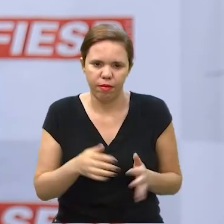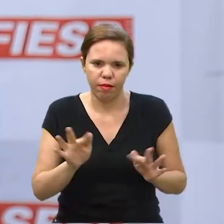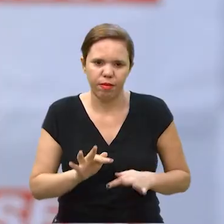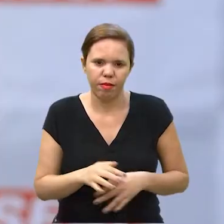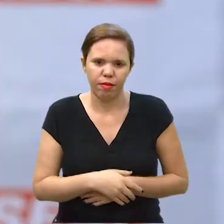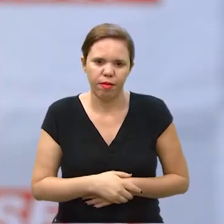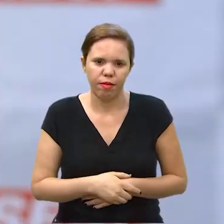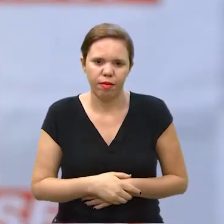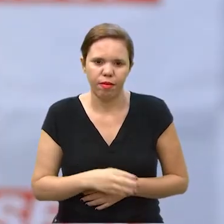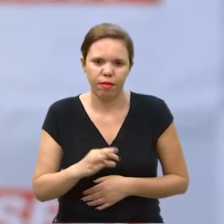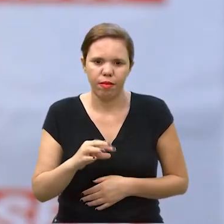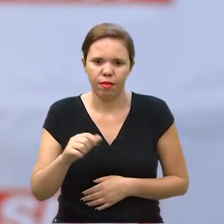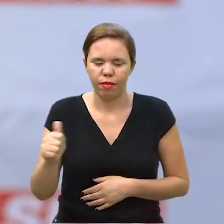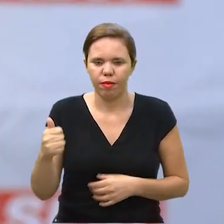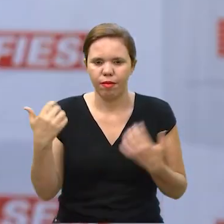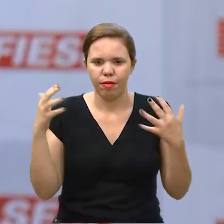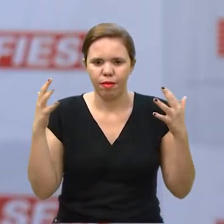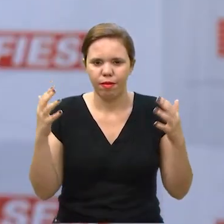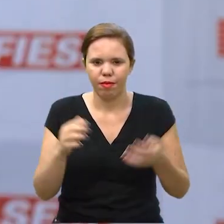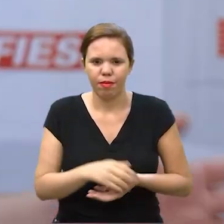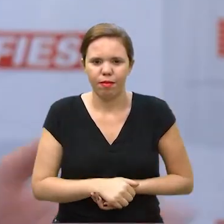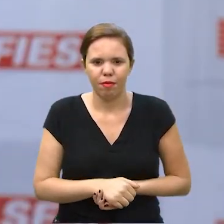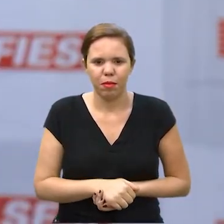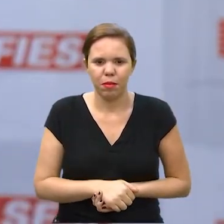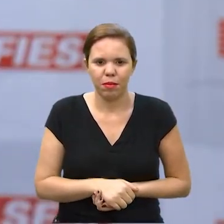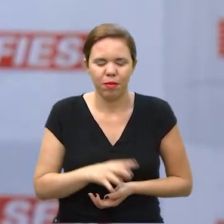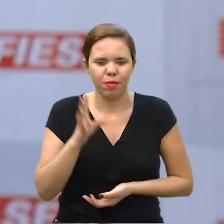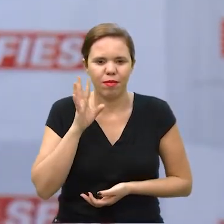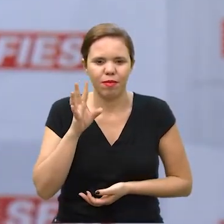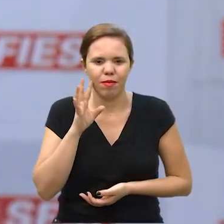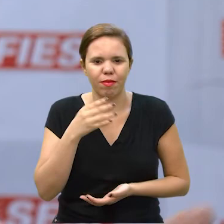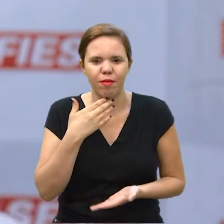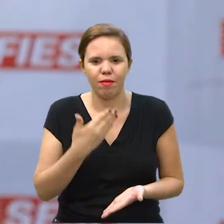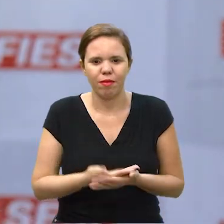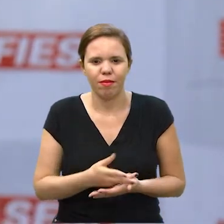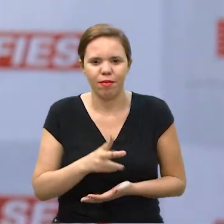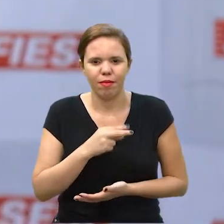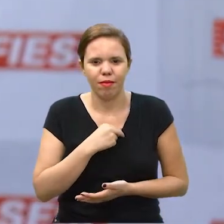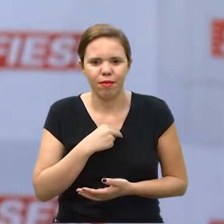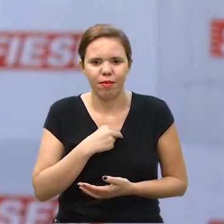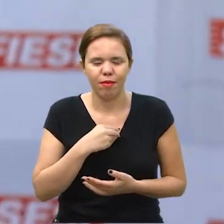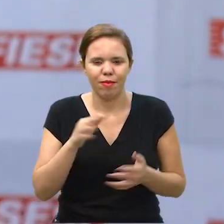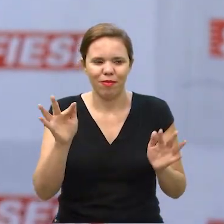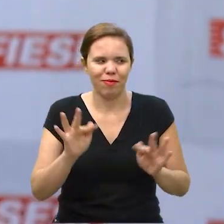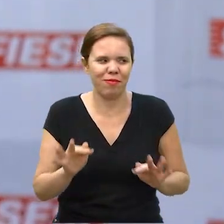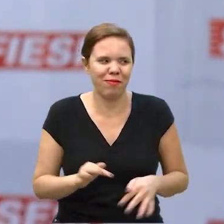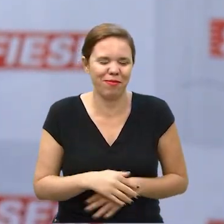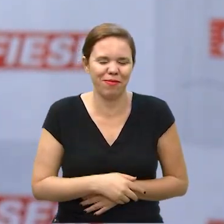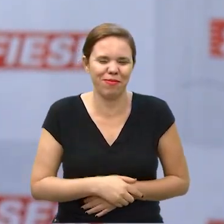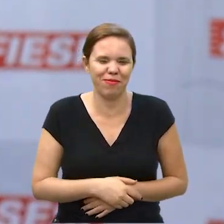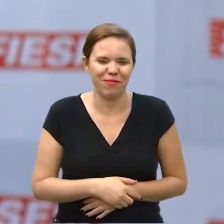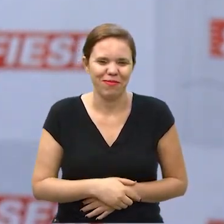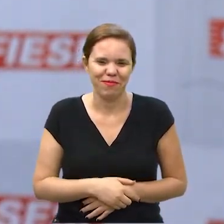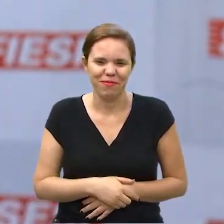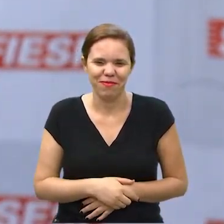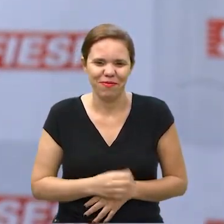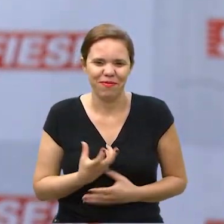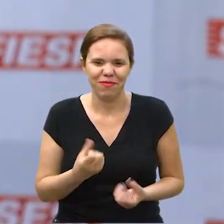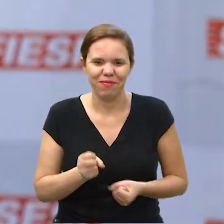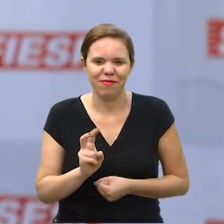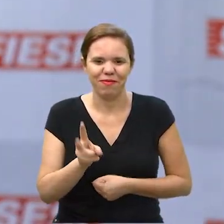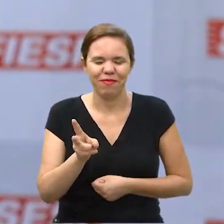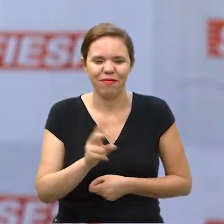feliz. E Clarita comemora. Ai, que legal! Nossa, tô muito contente. É, vou continuar